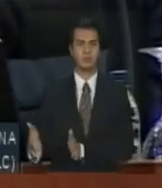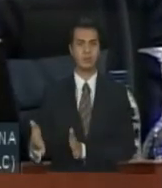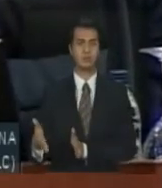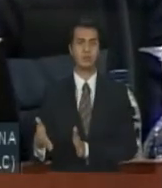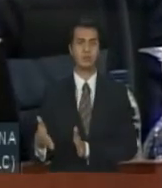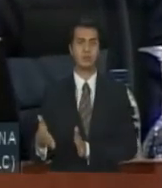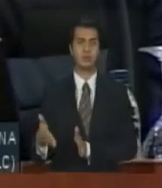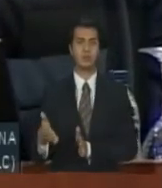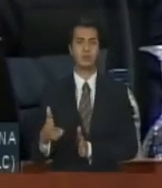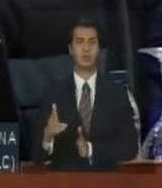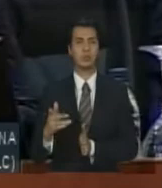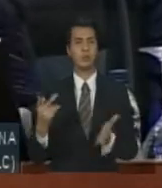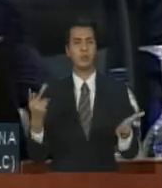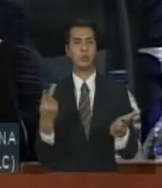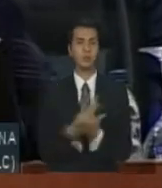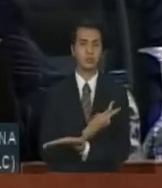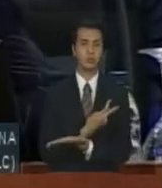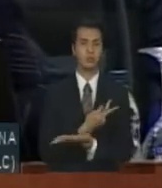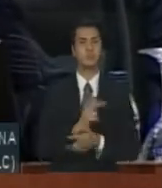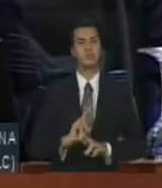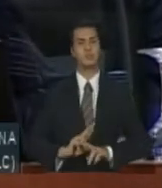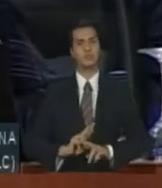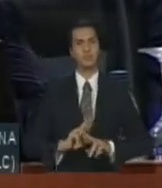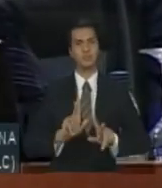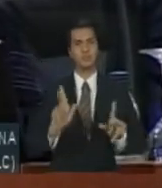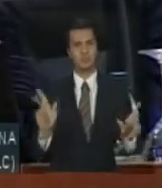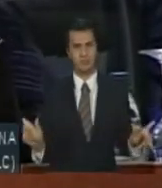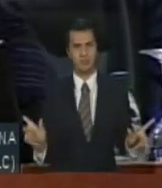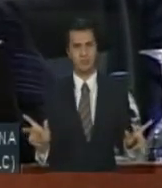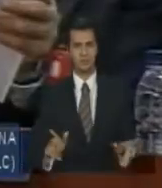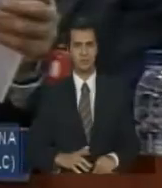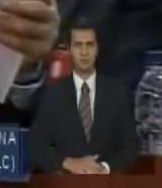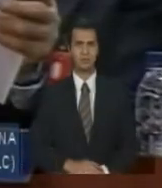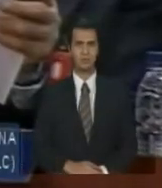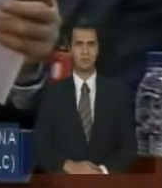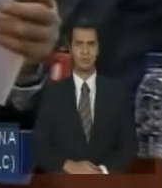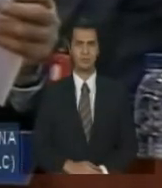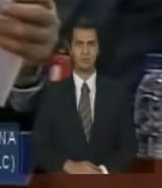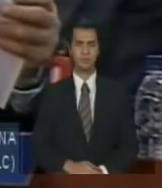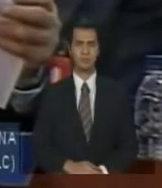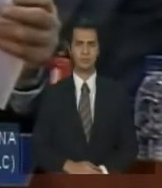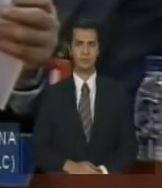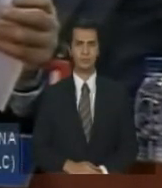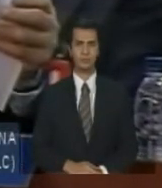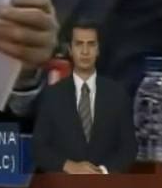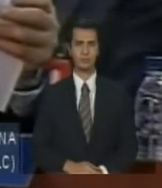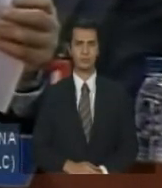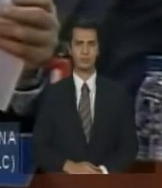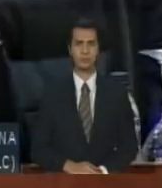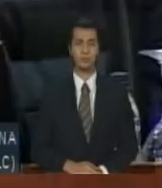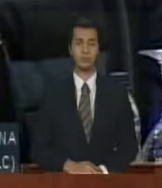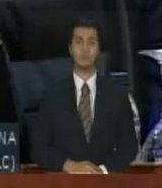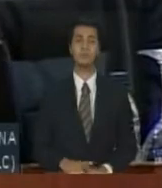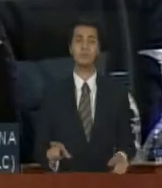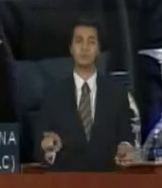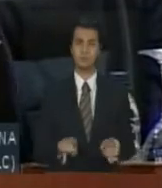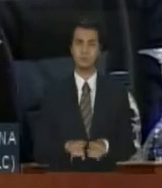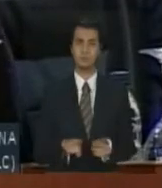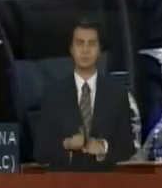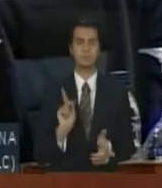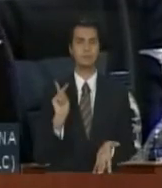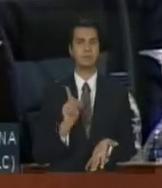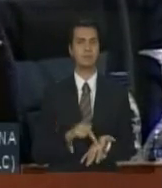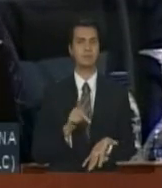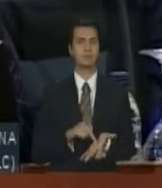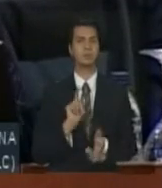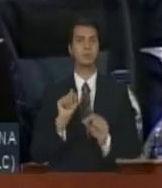certa forma, por outros caminhos. Mas também é verdade que